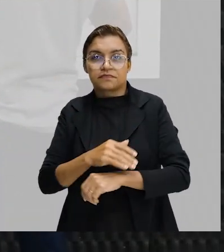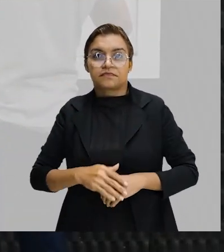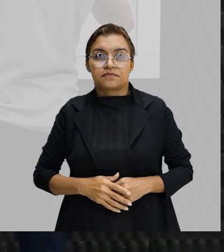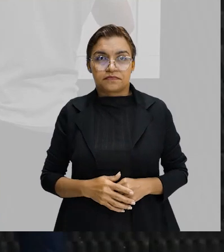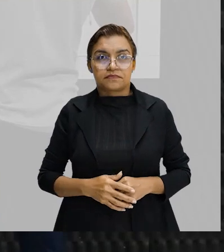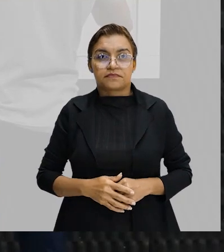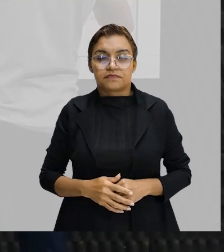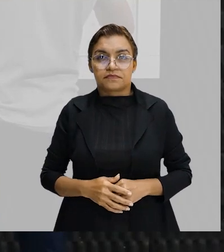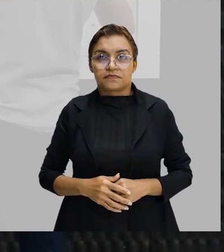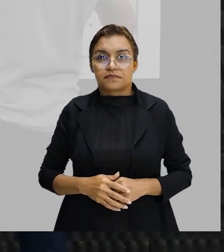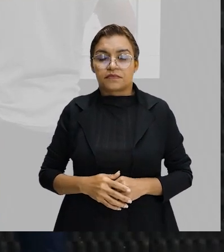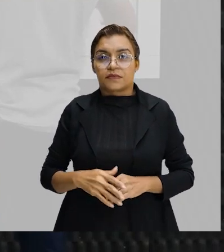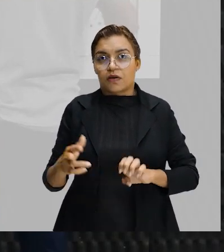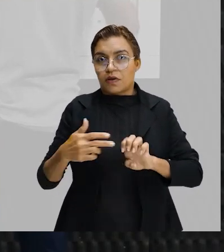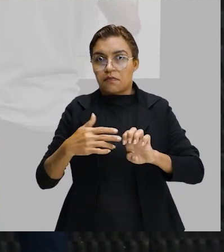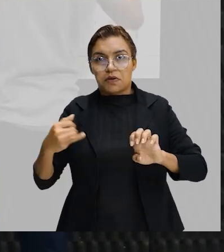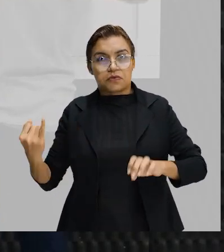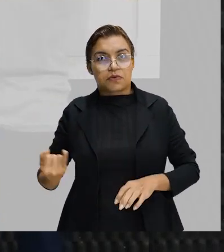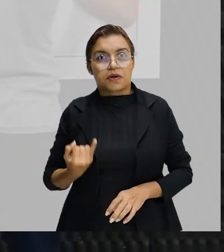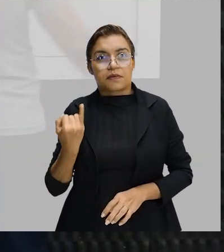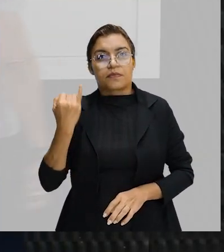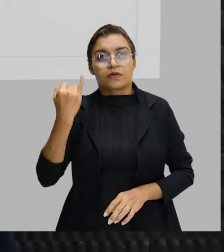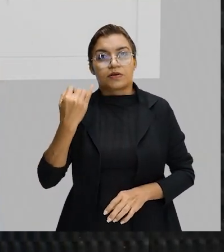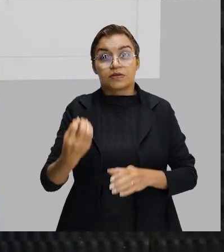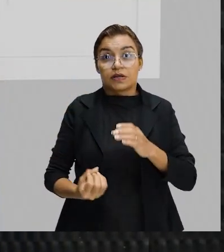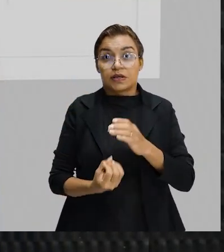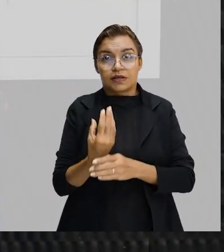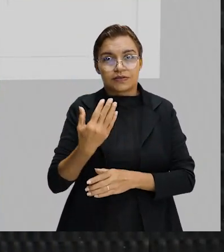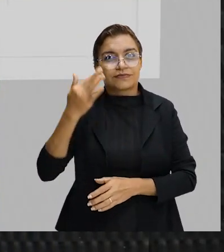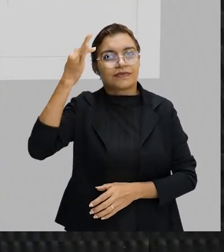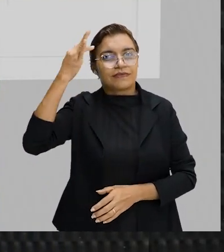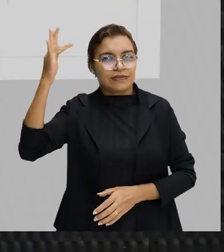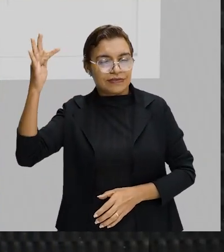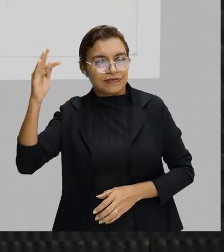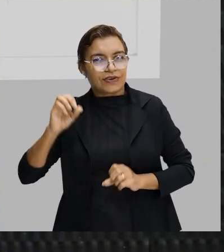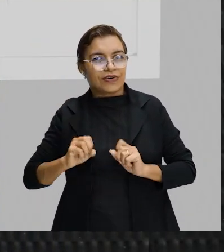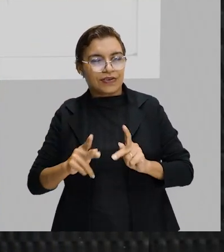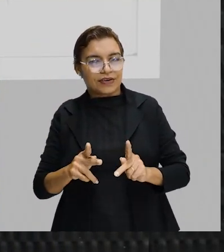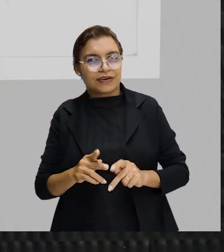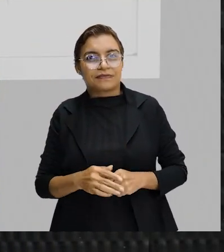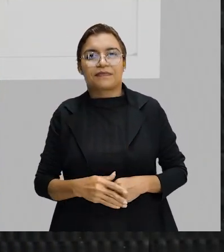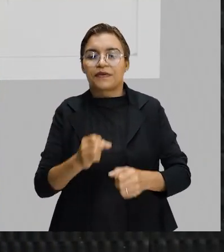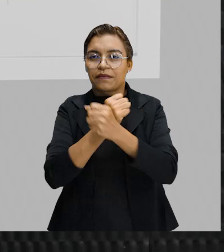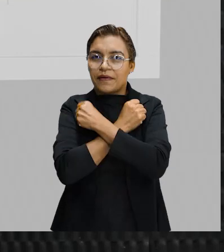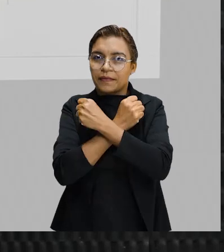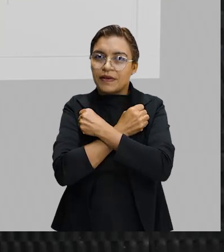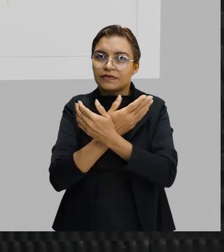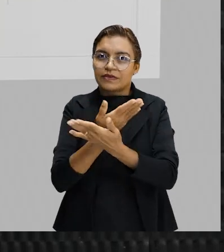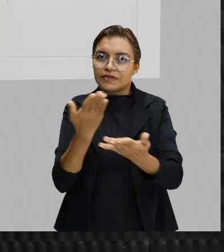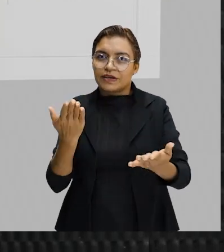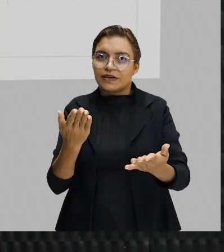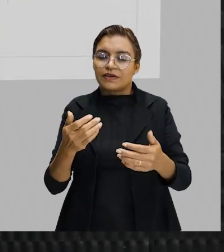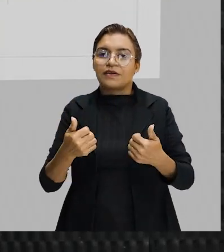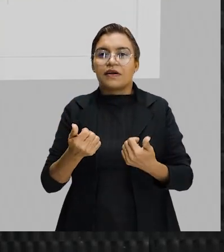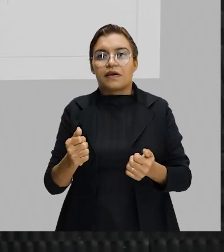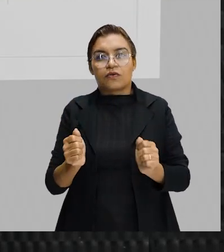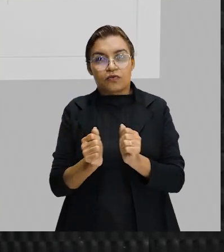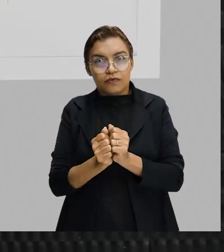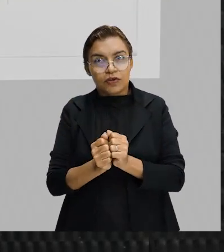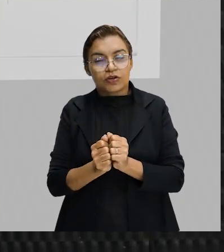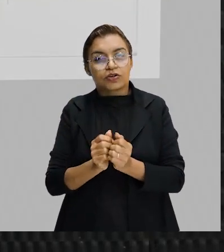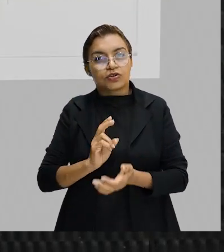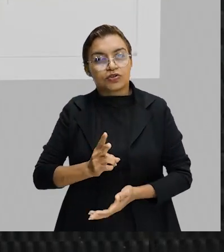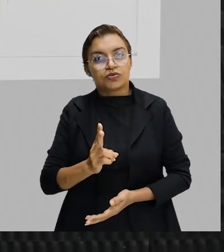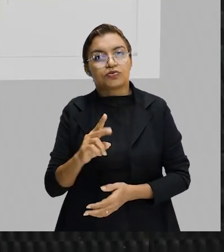um elemento fundamental para a origem da nossa filosofia. Mas fica aqui o nosso forte abraço, fique conosco e vamos acompanhar